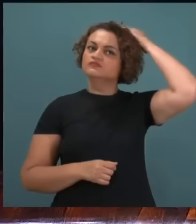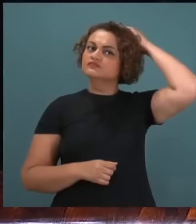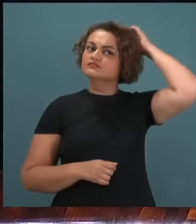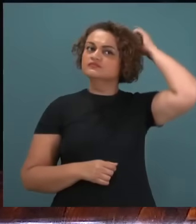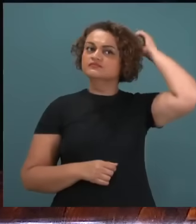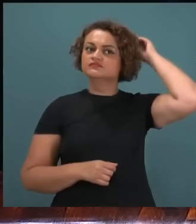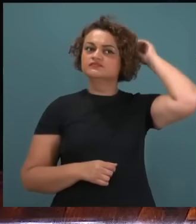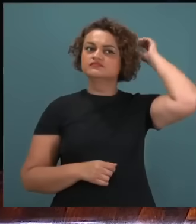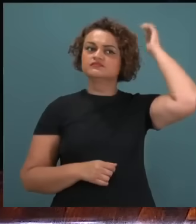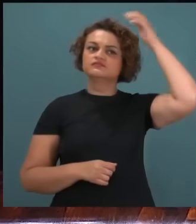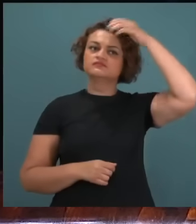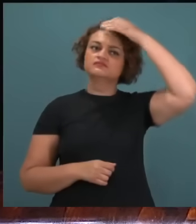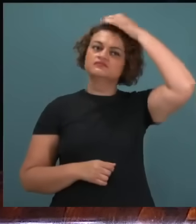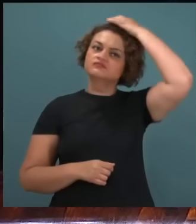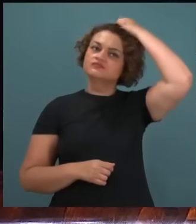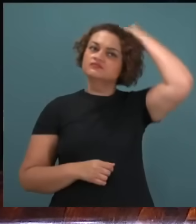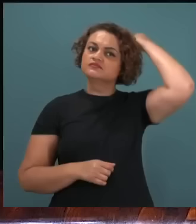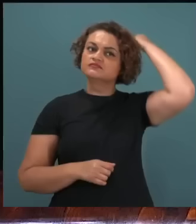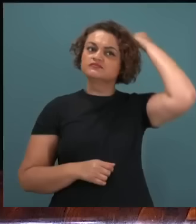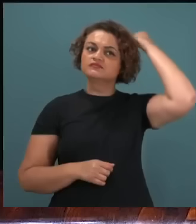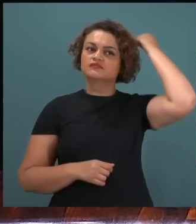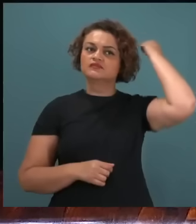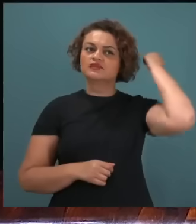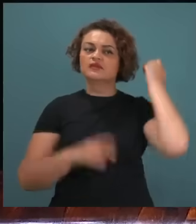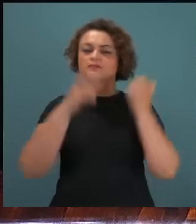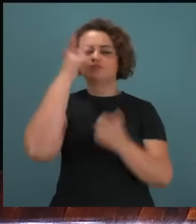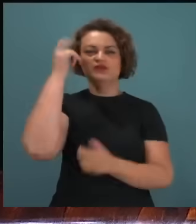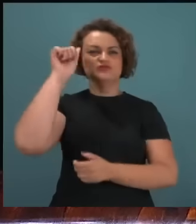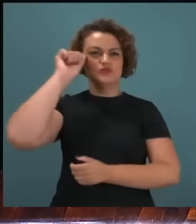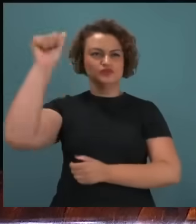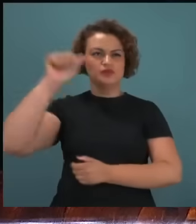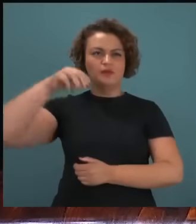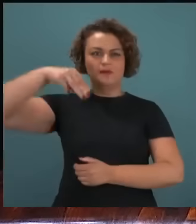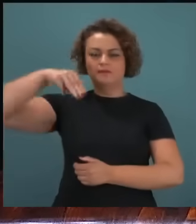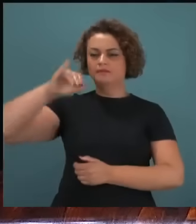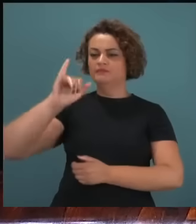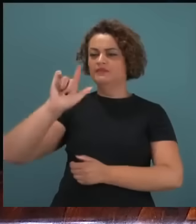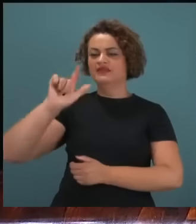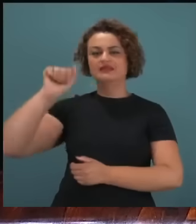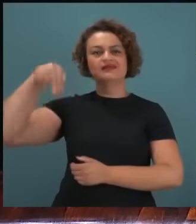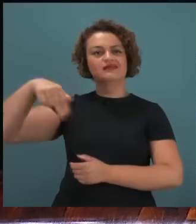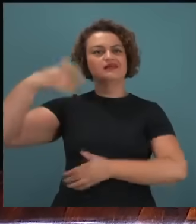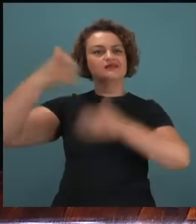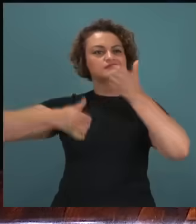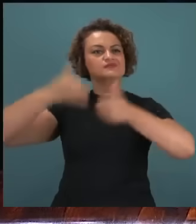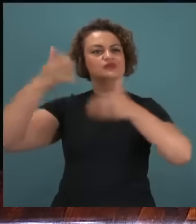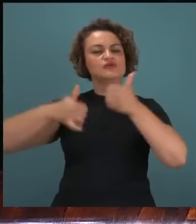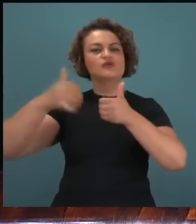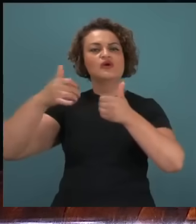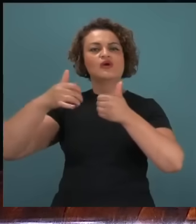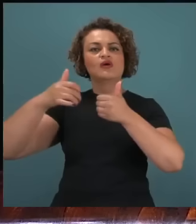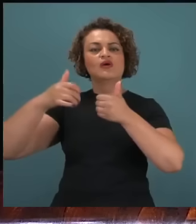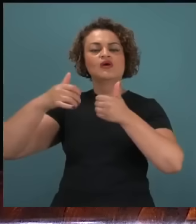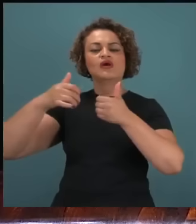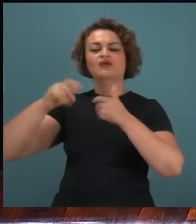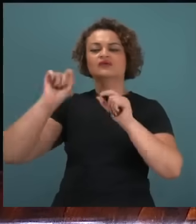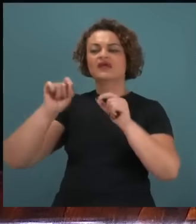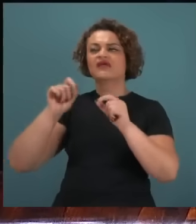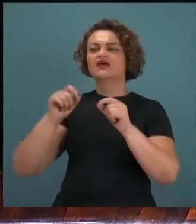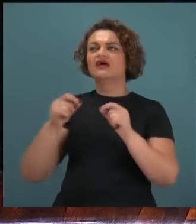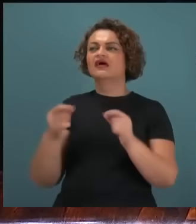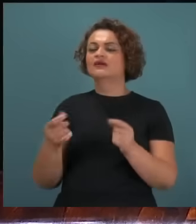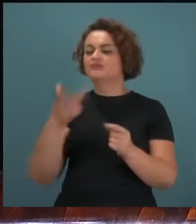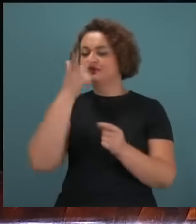Milan Kundera, que em A Insustentável Leveza de Ser,